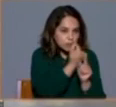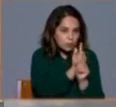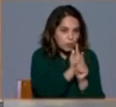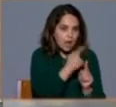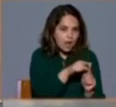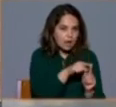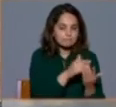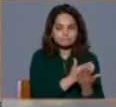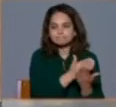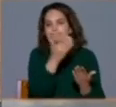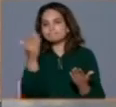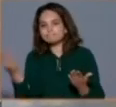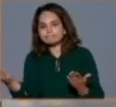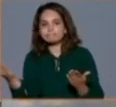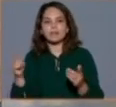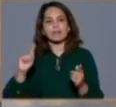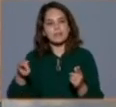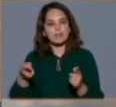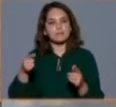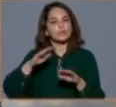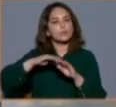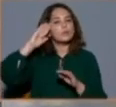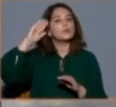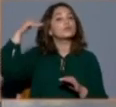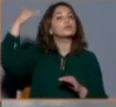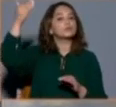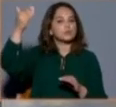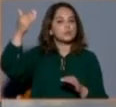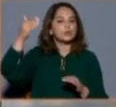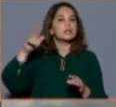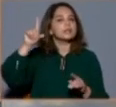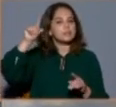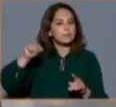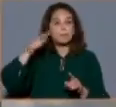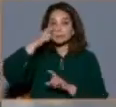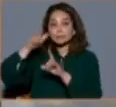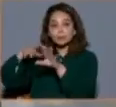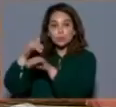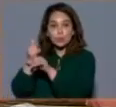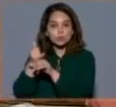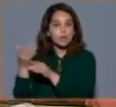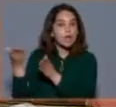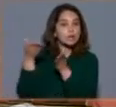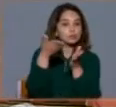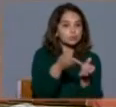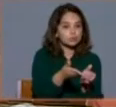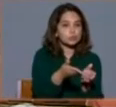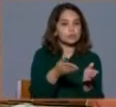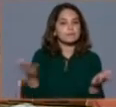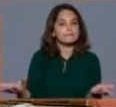sua indigência, para que um dia eles aliviem a vossa indigência com a